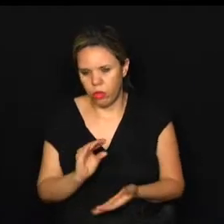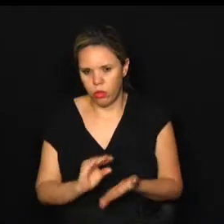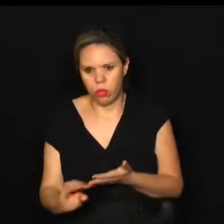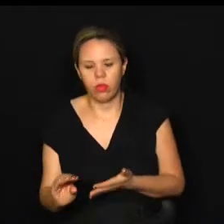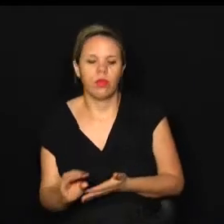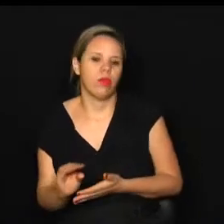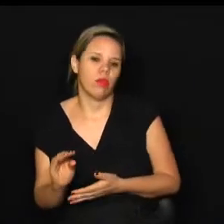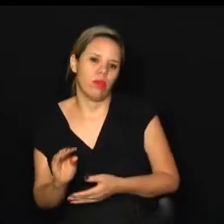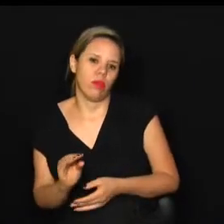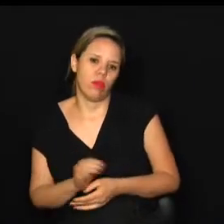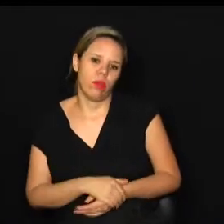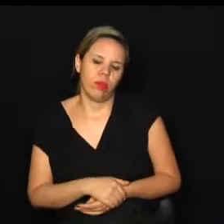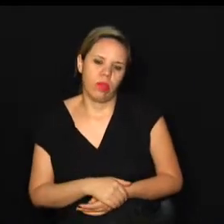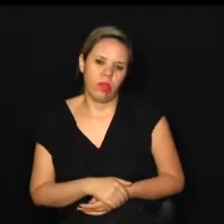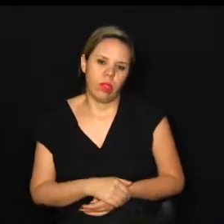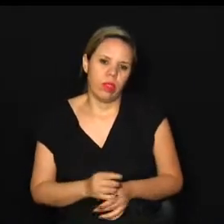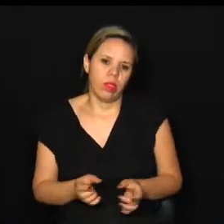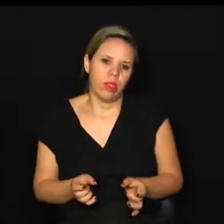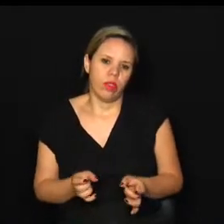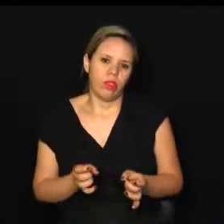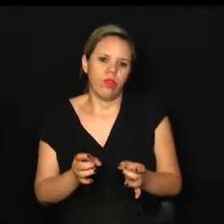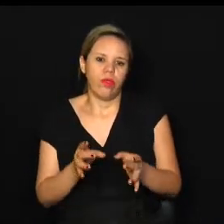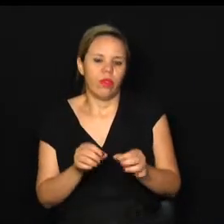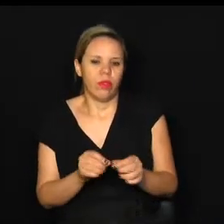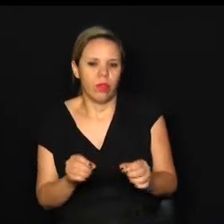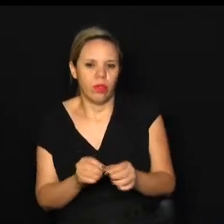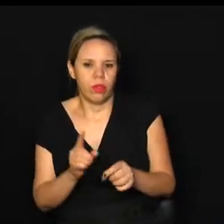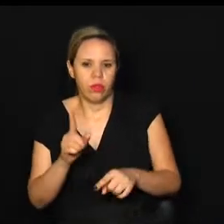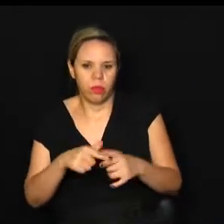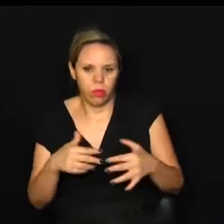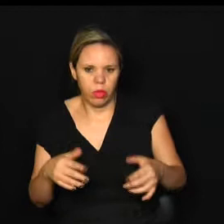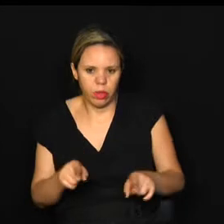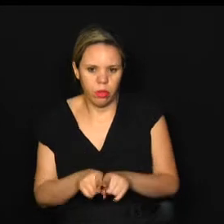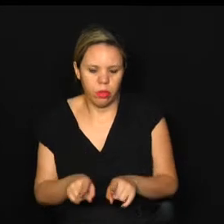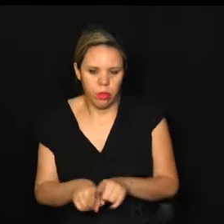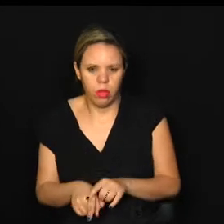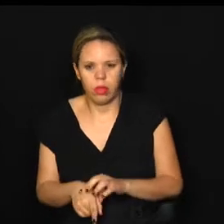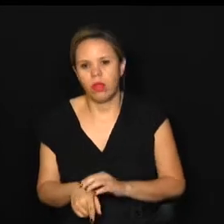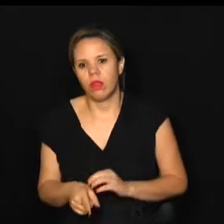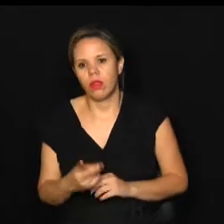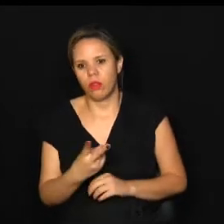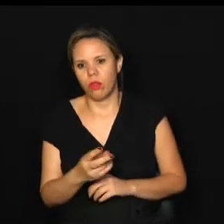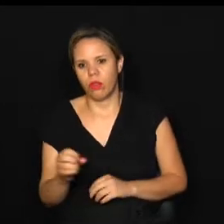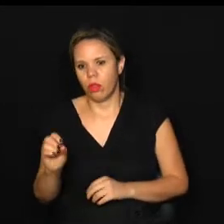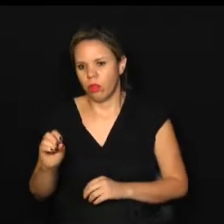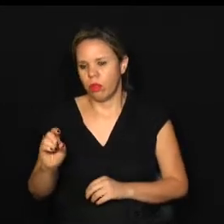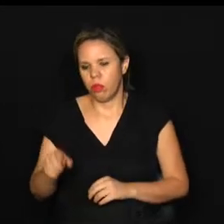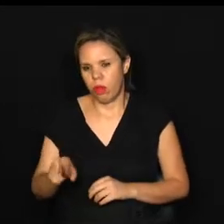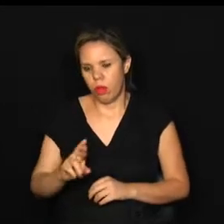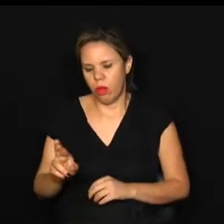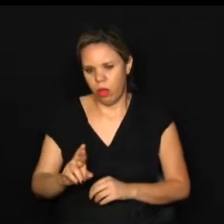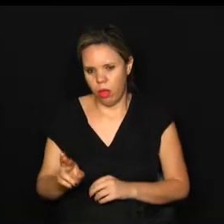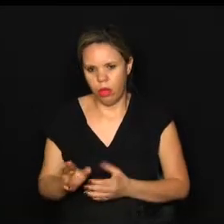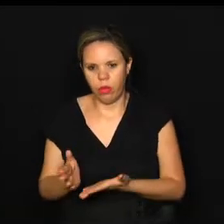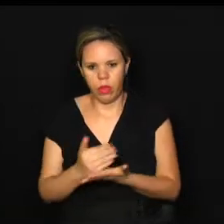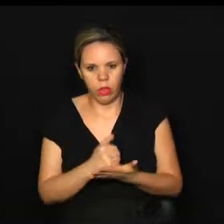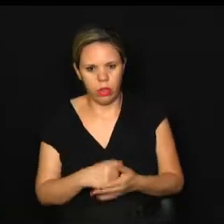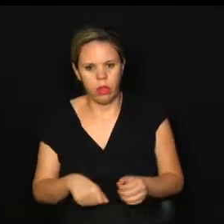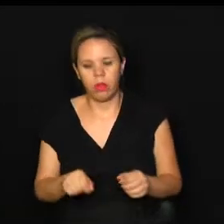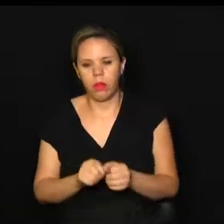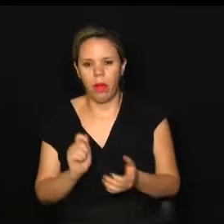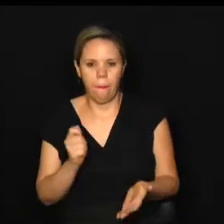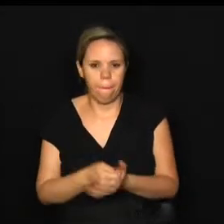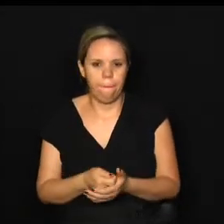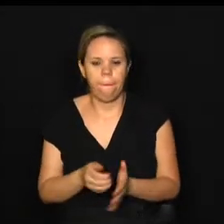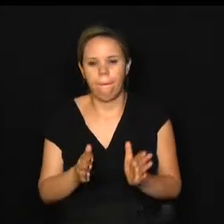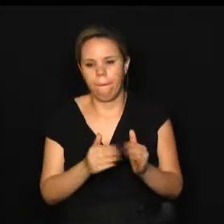de bens realizou apenas 0,3% do orçamento previsto, 200 mil foram arrecadados com uma previsão de 70 milhões. A amortização de